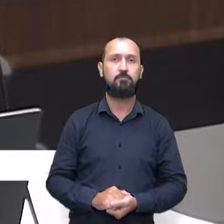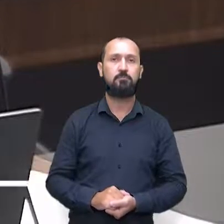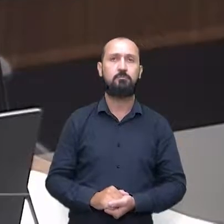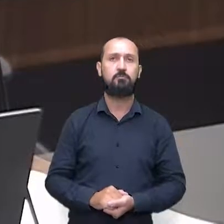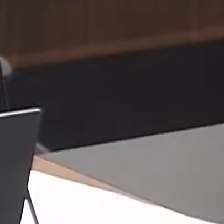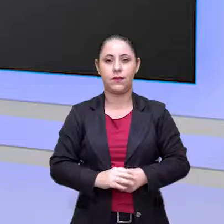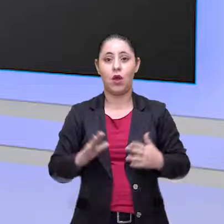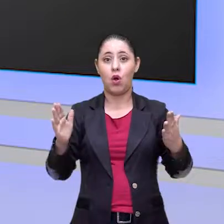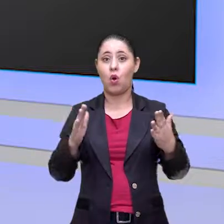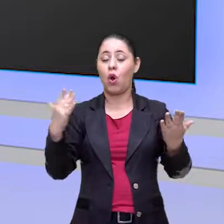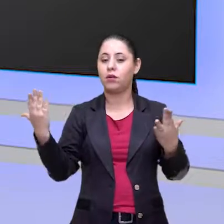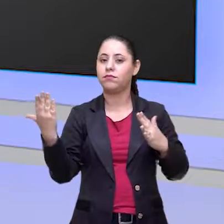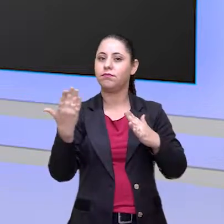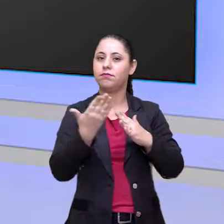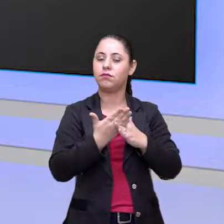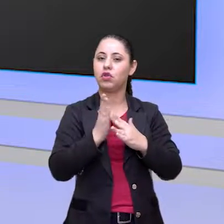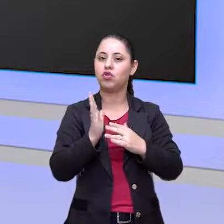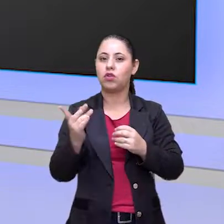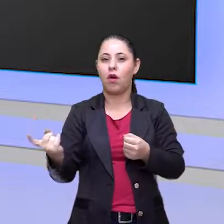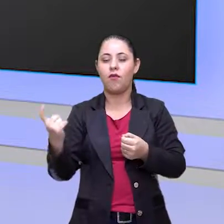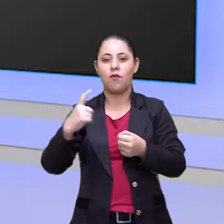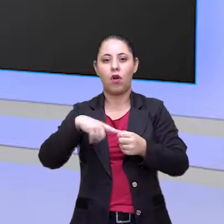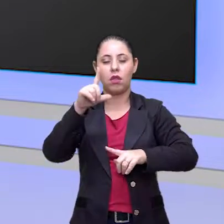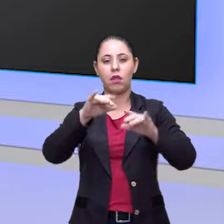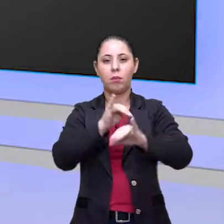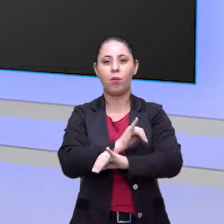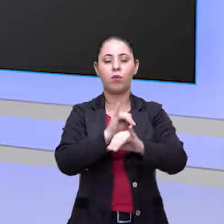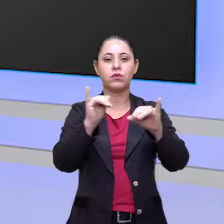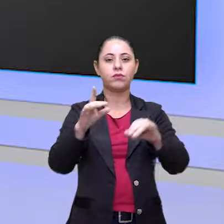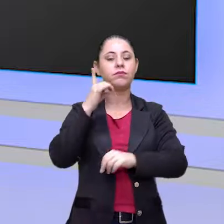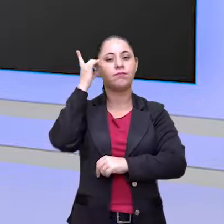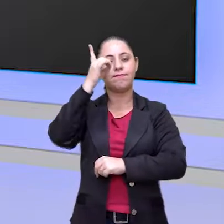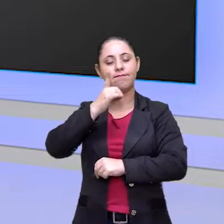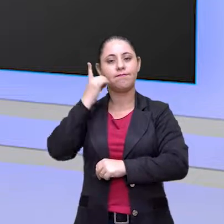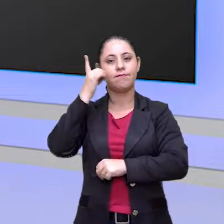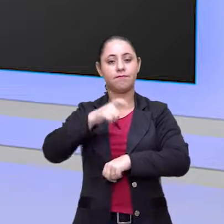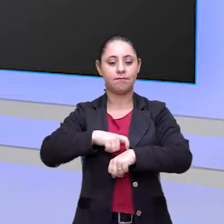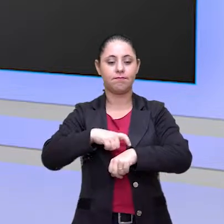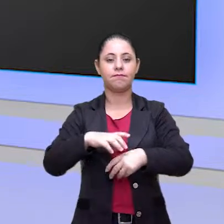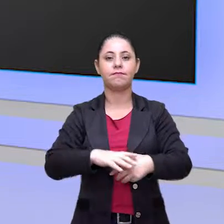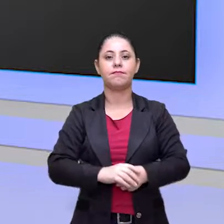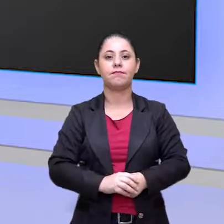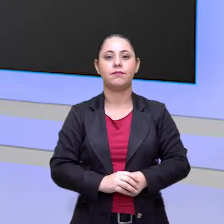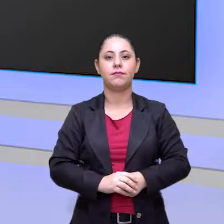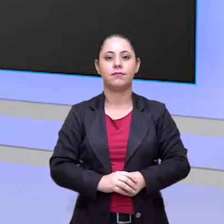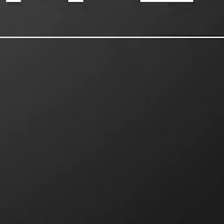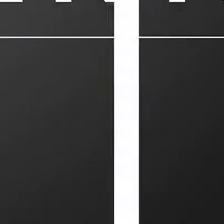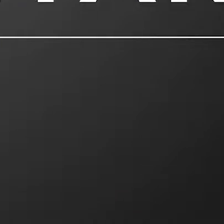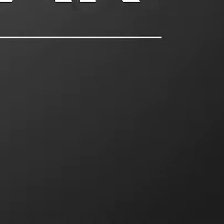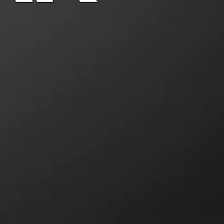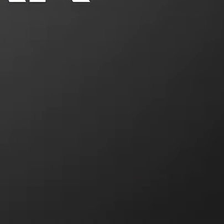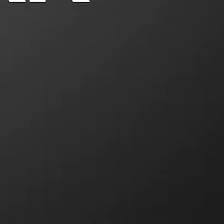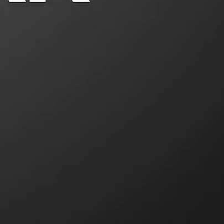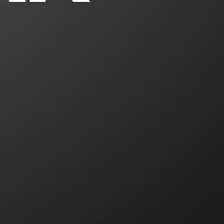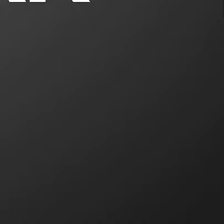é uma tradição. Vamos para um rápido intervalo com o Jornal Parlamentar e voltamos em instantes.